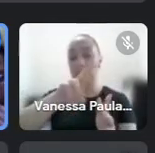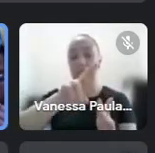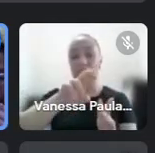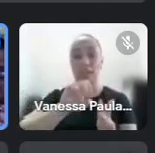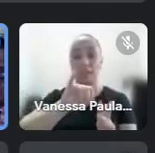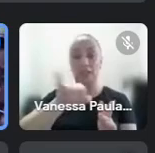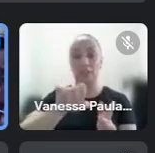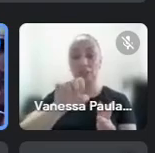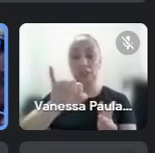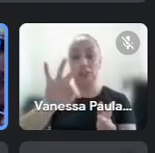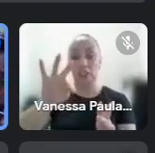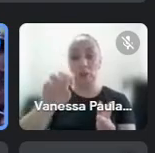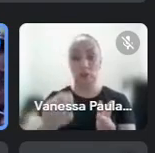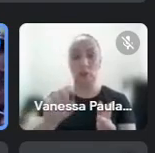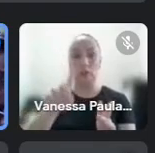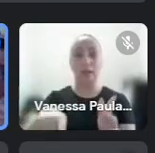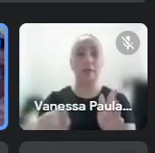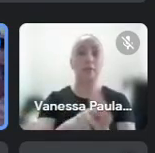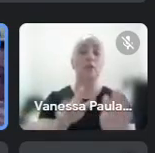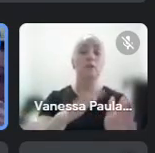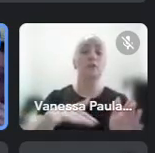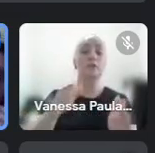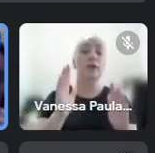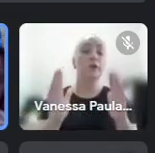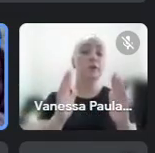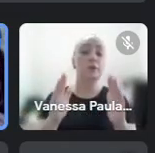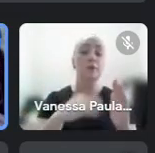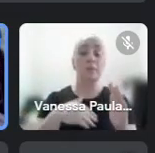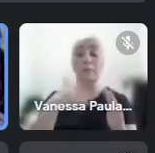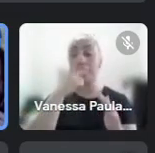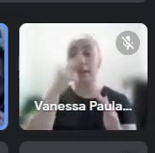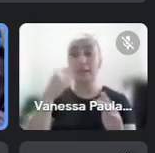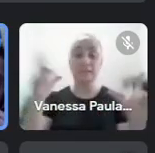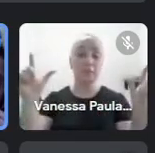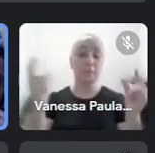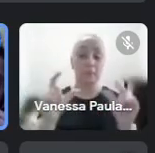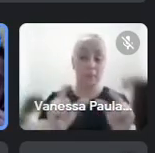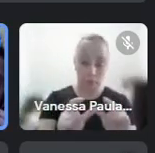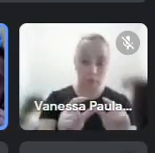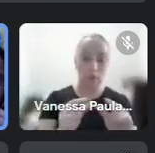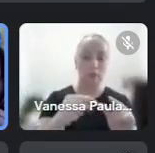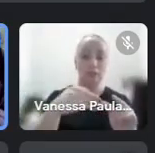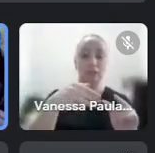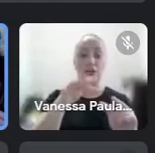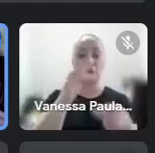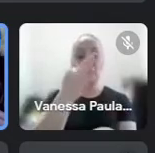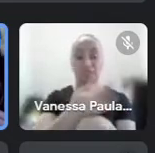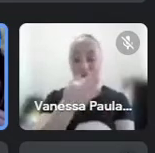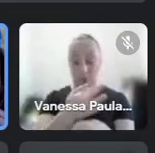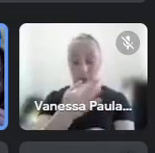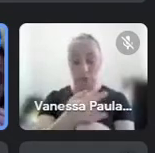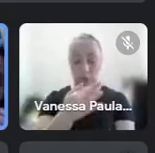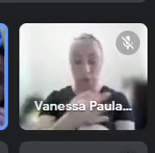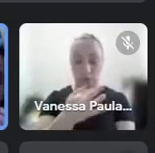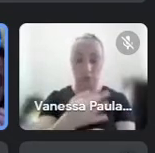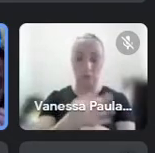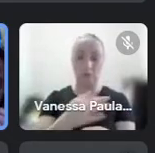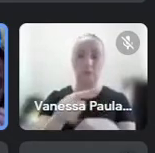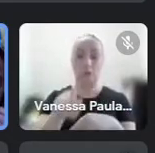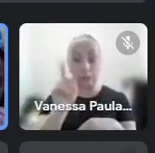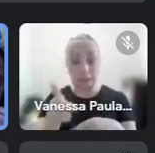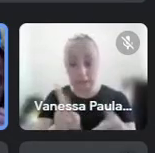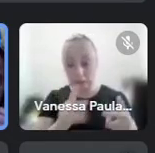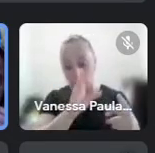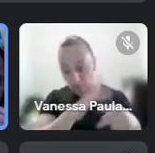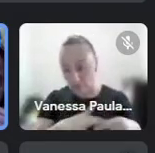aquela parte que tem uma concentração menor do minério de ferro. Então, esse rejeito ele é colocado nas